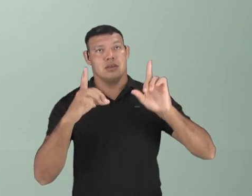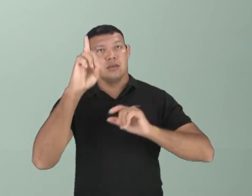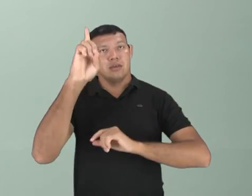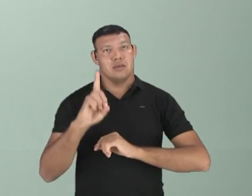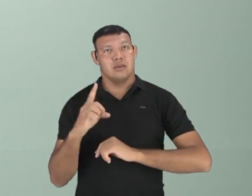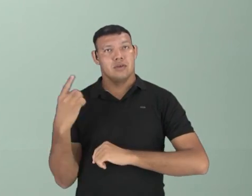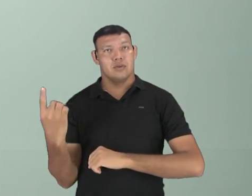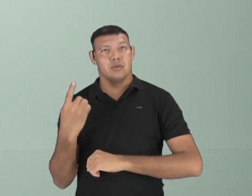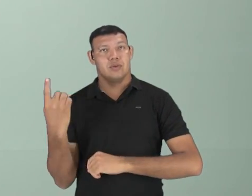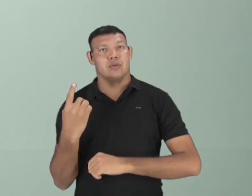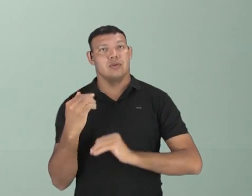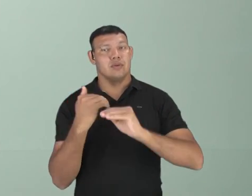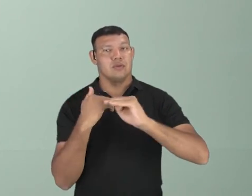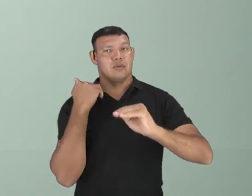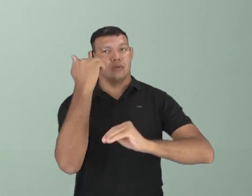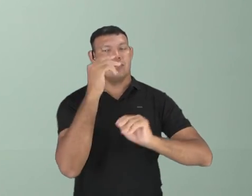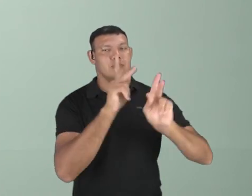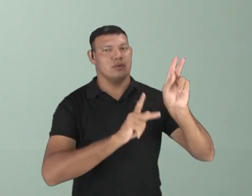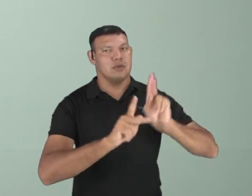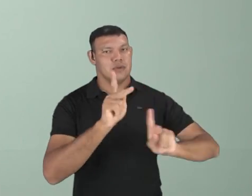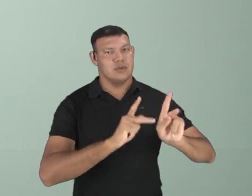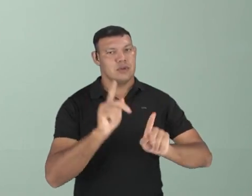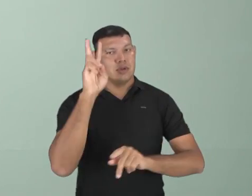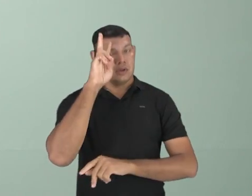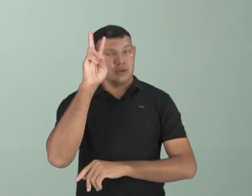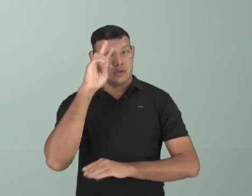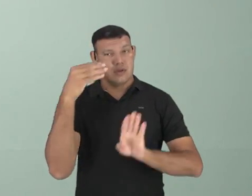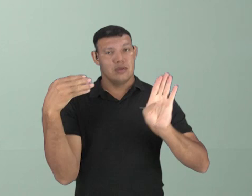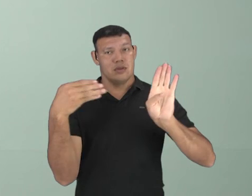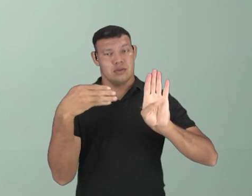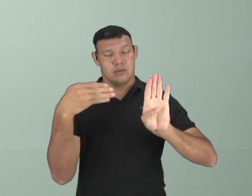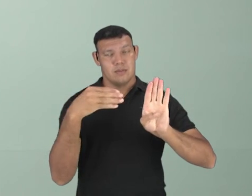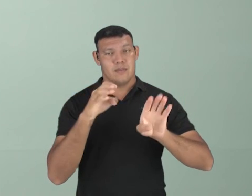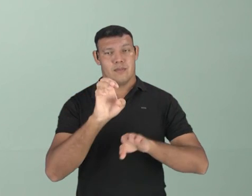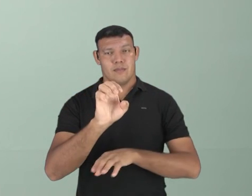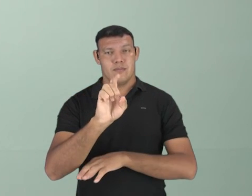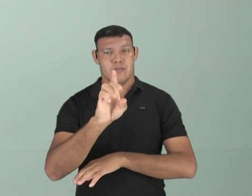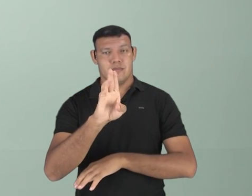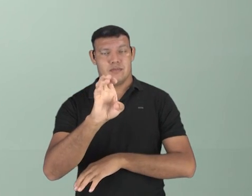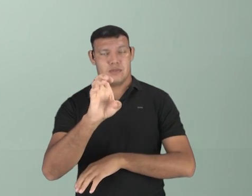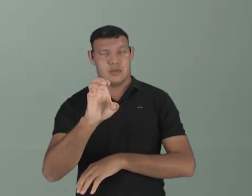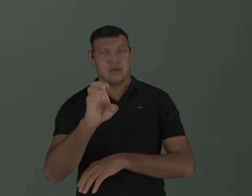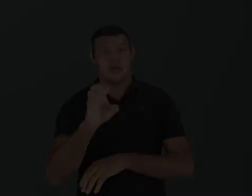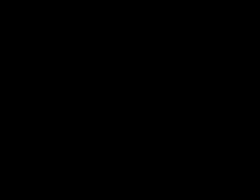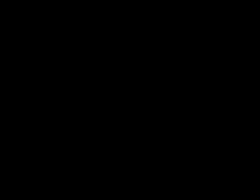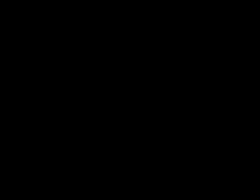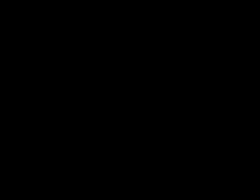acessar a nossa plataforma e até a nossa próxima aula. Tchau!